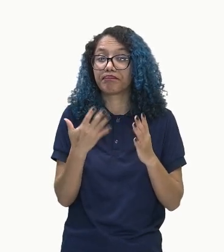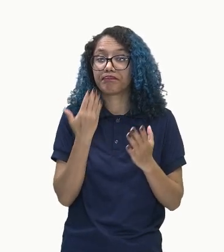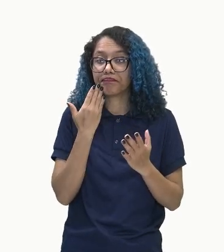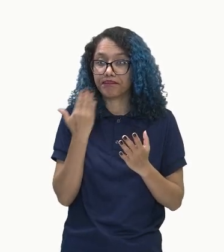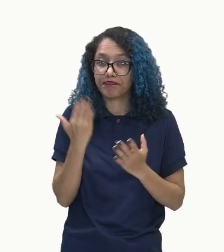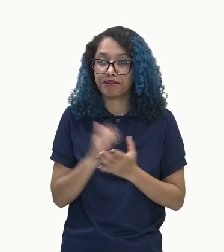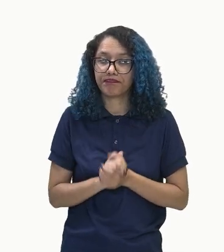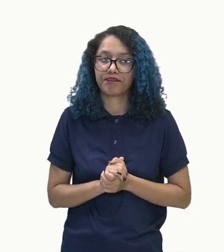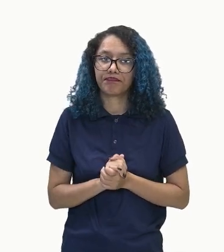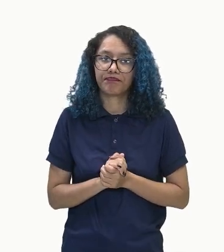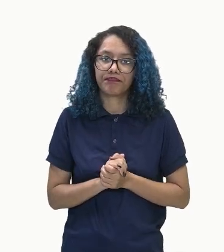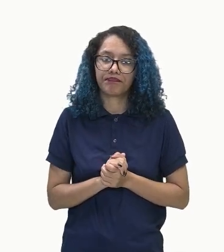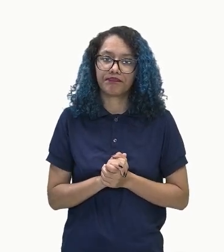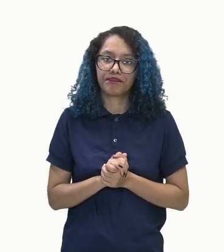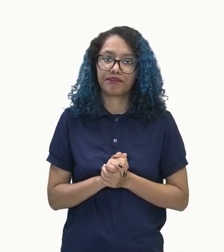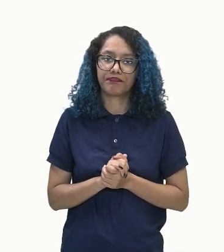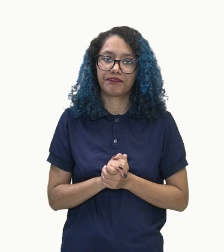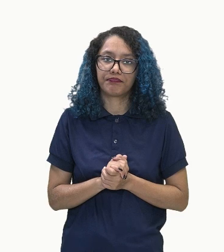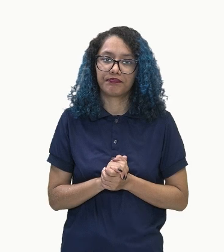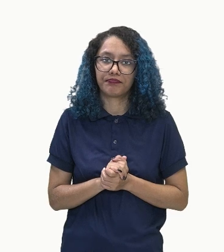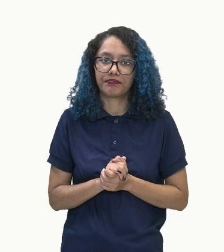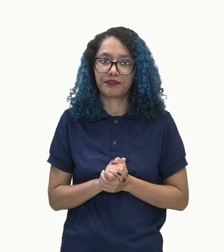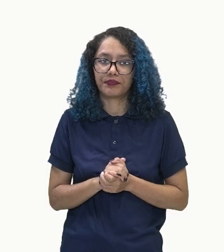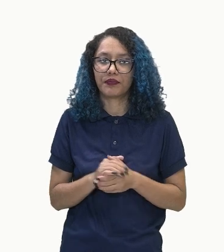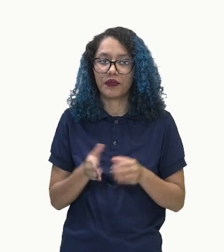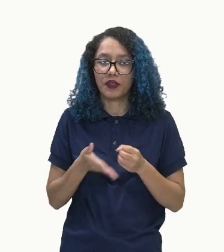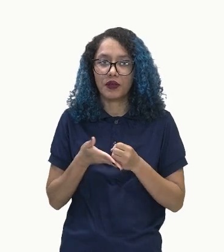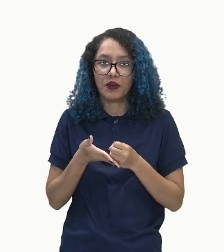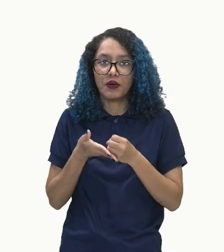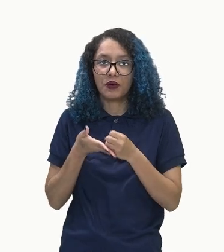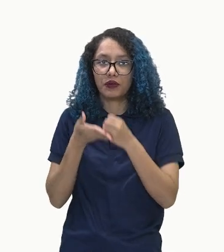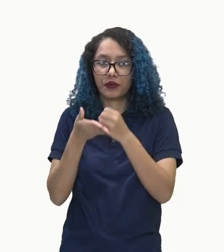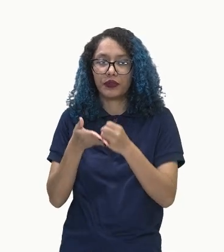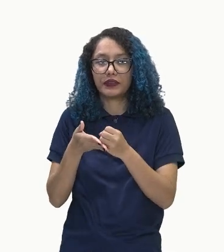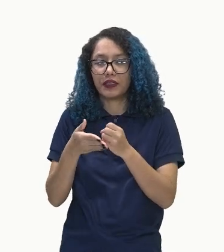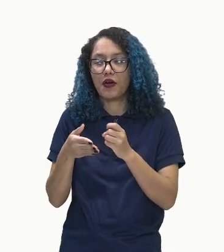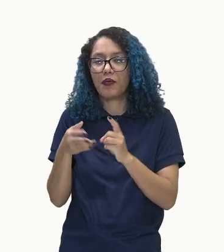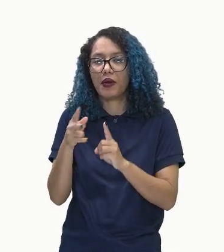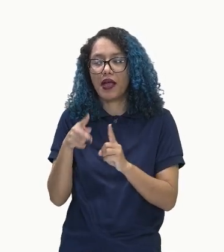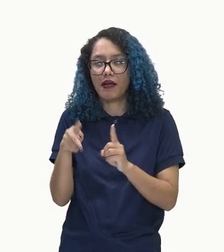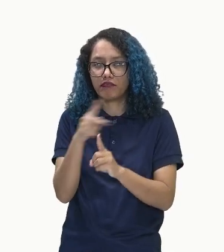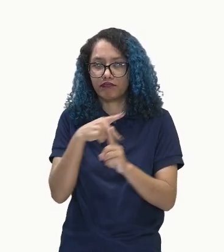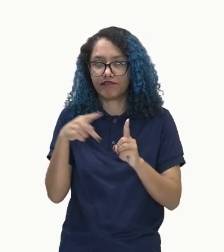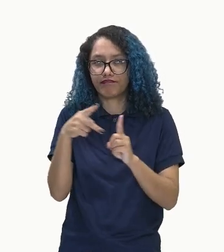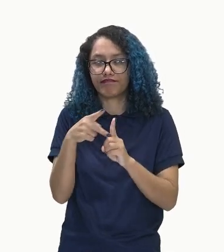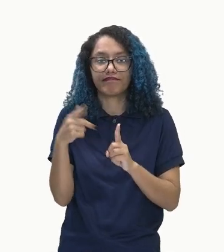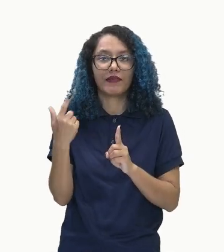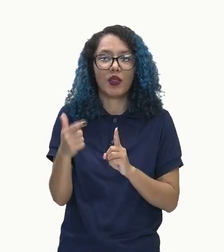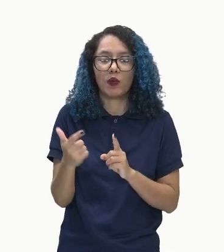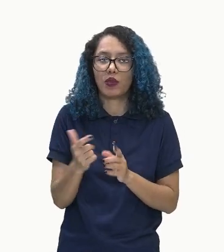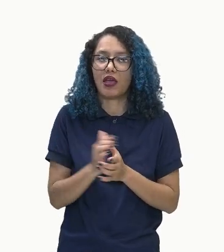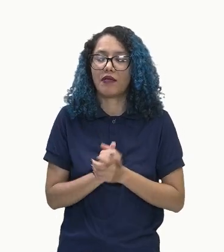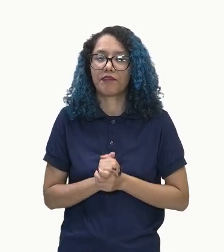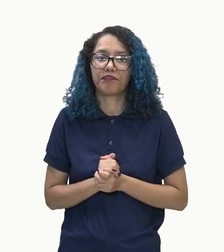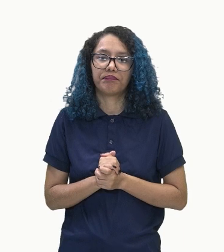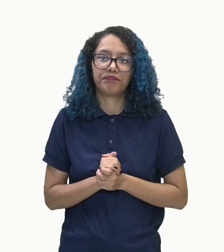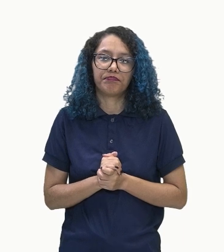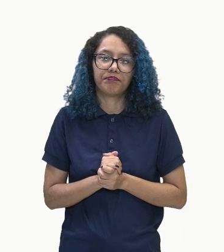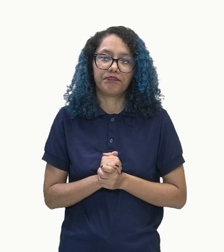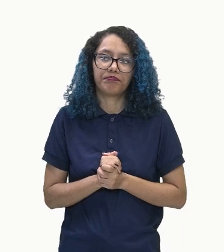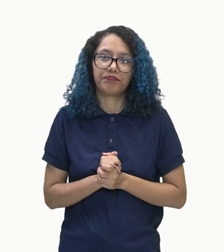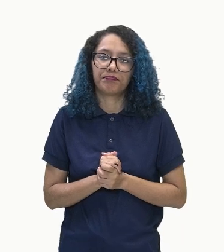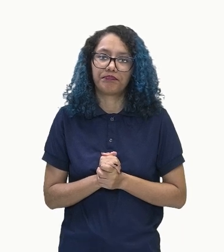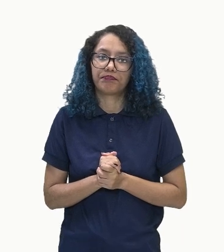que a não contribuição para a Previdência Social. Bom, nesse contexto do trabalho